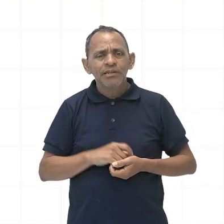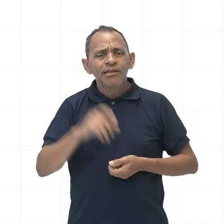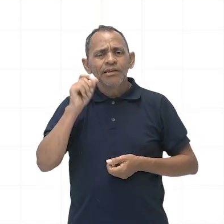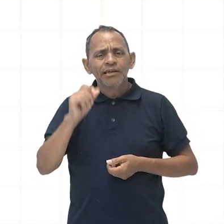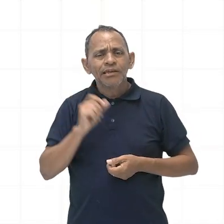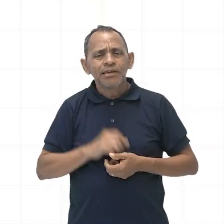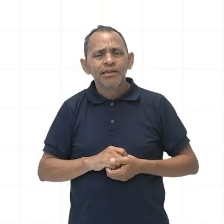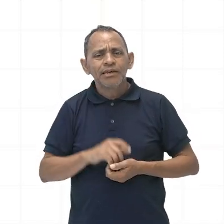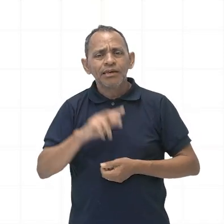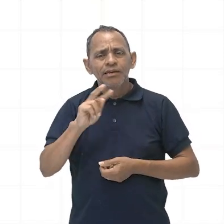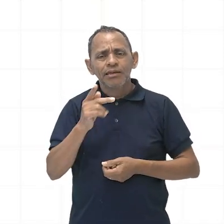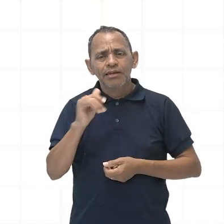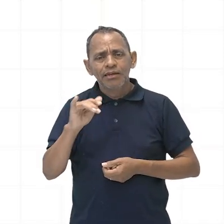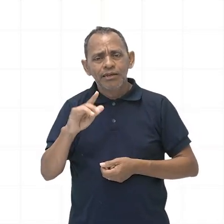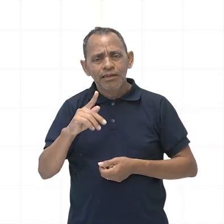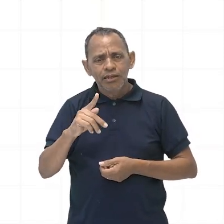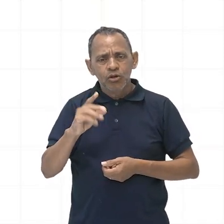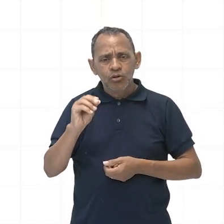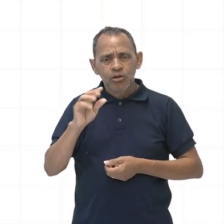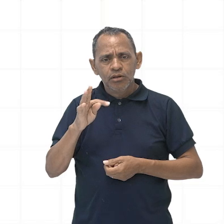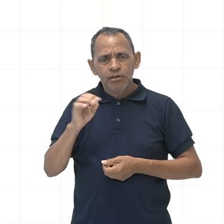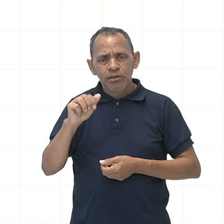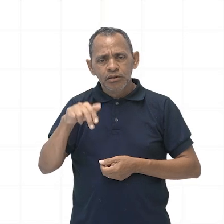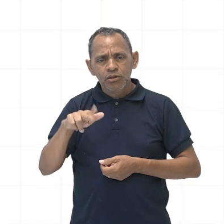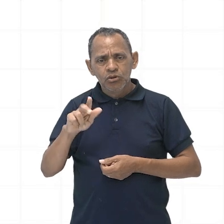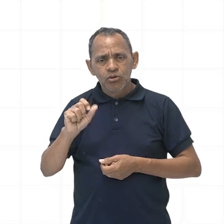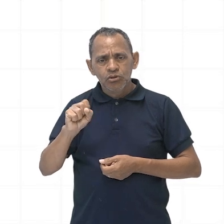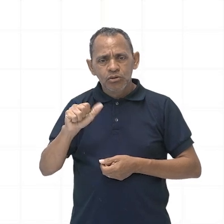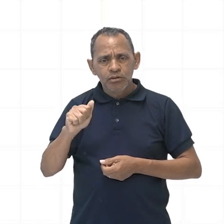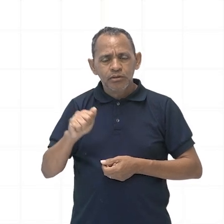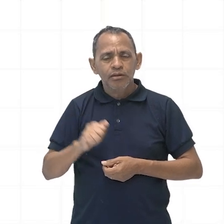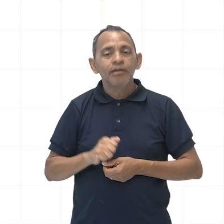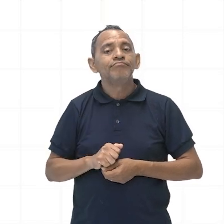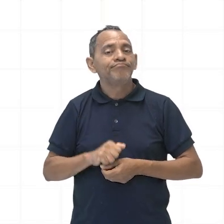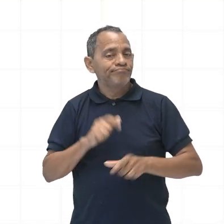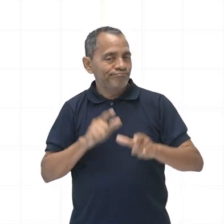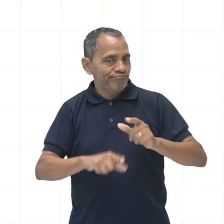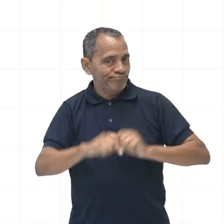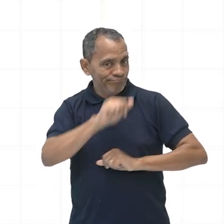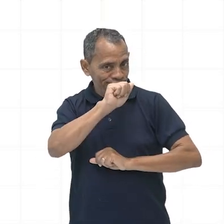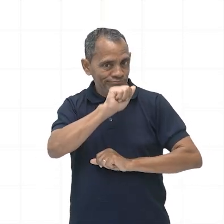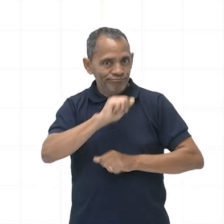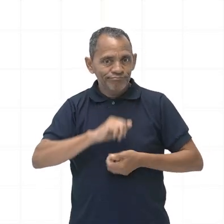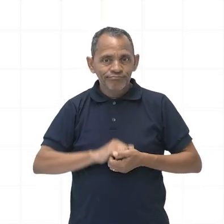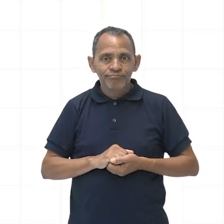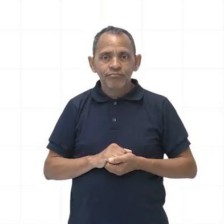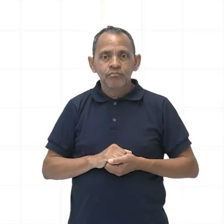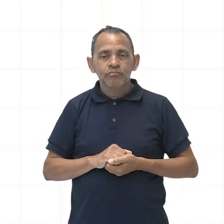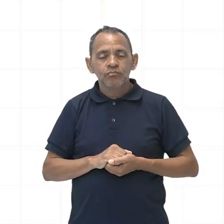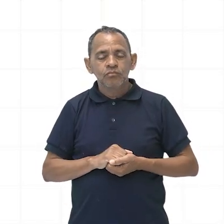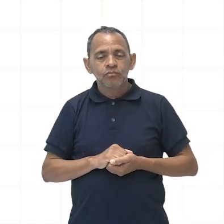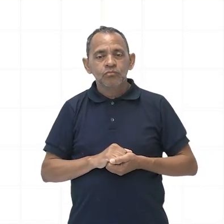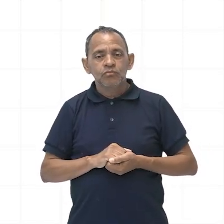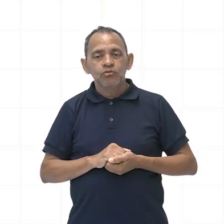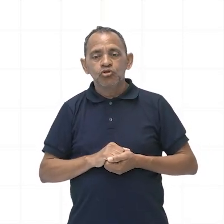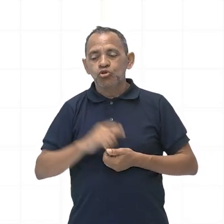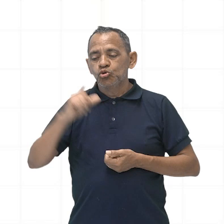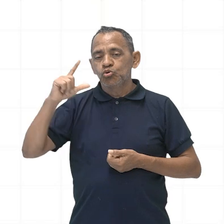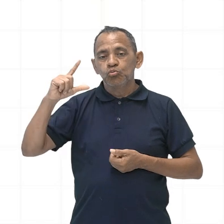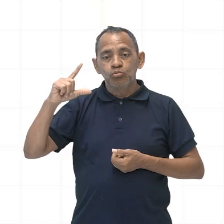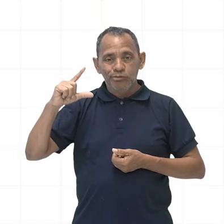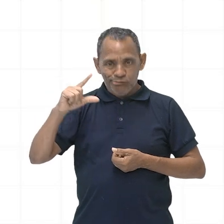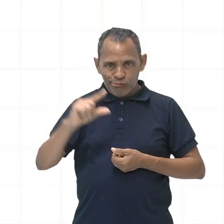hipotenusa aqui, ó? A hipotenusa nesse triângulo é o A. E nesse menor, a hipotenusa é o